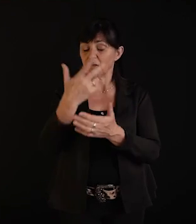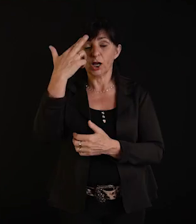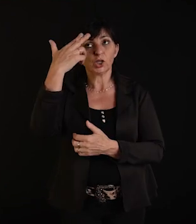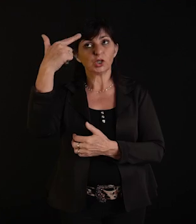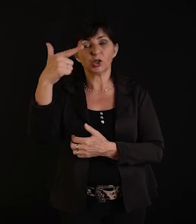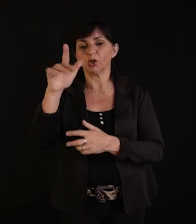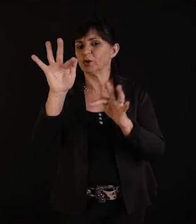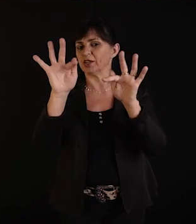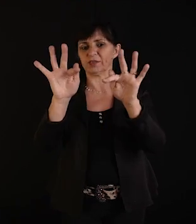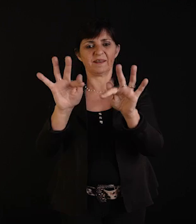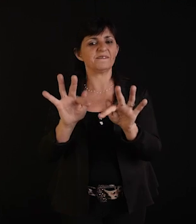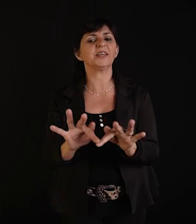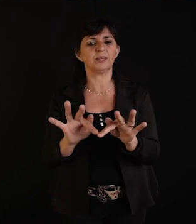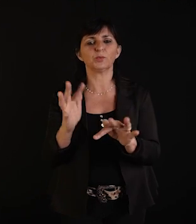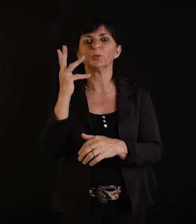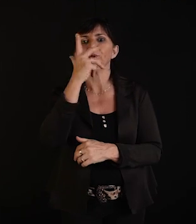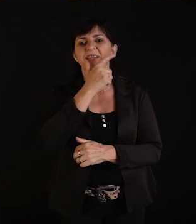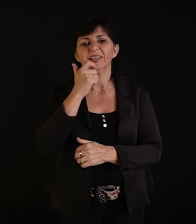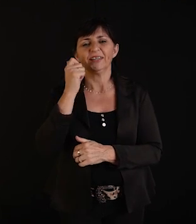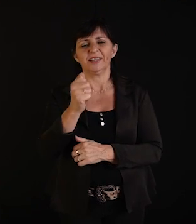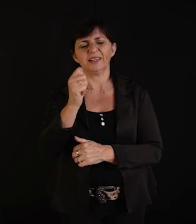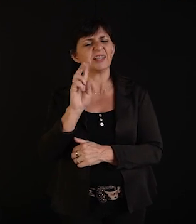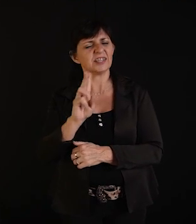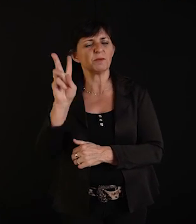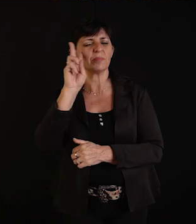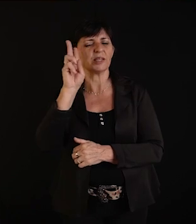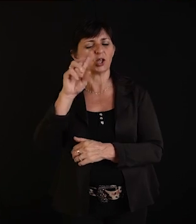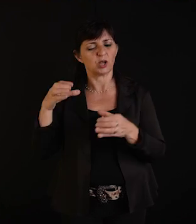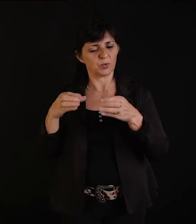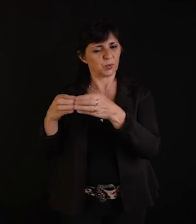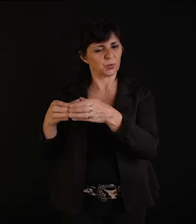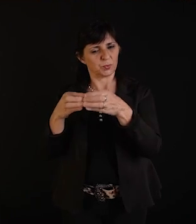essa milonga aí, muito bonita e também vai ficar para a história dos monarcas.